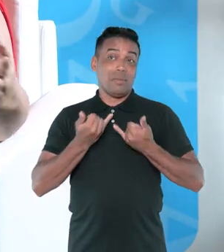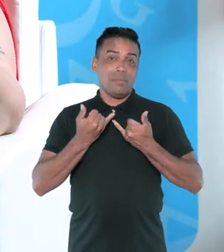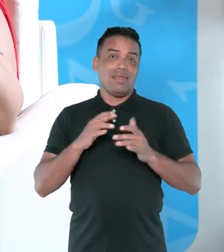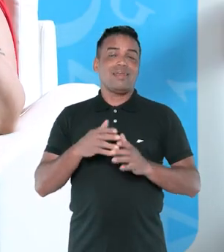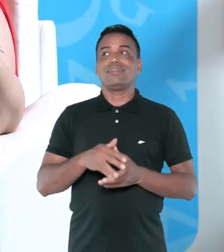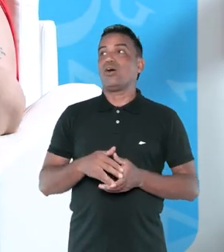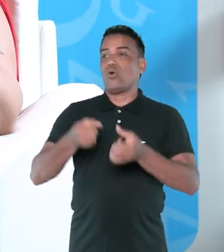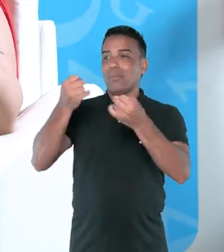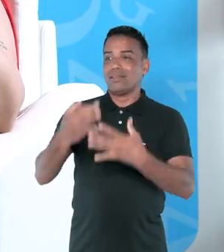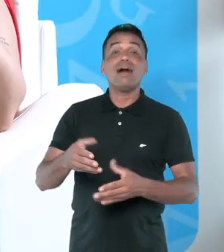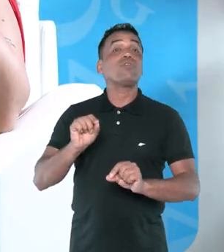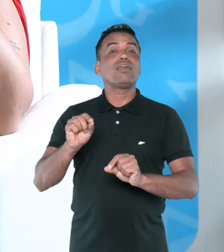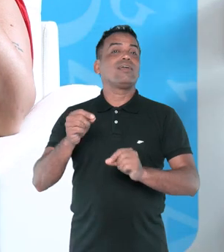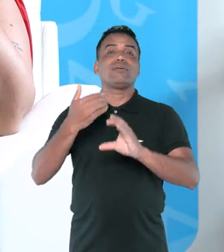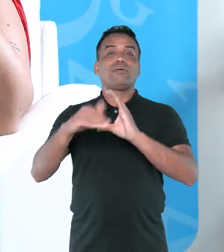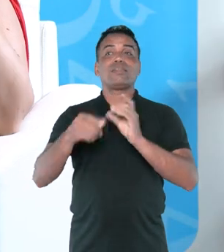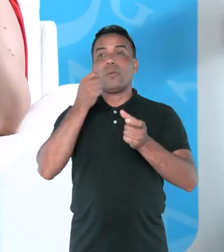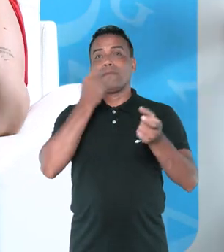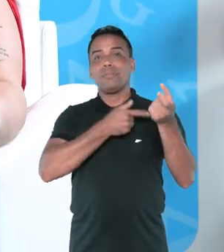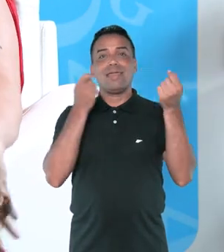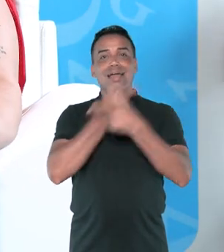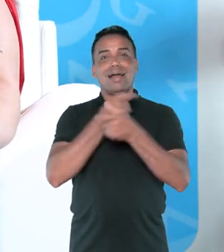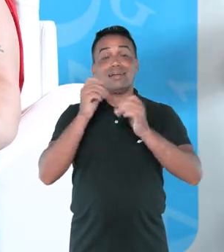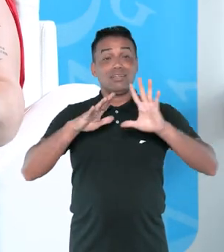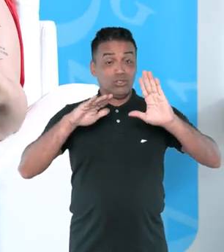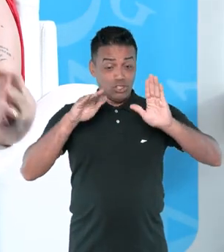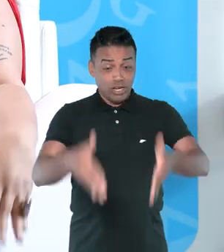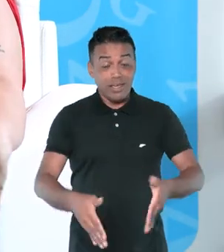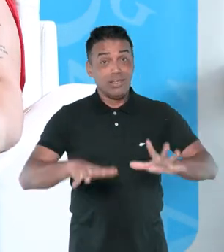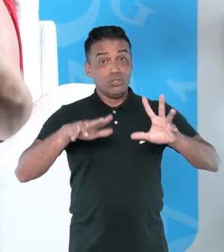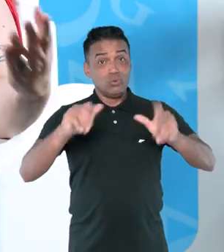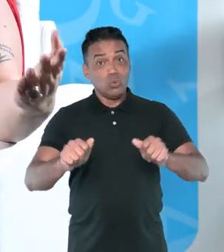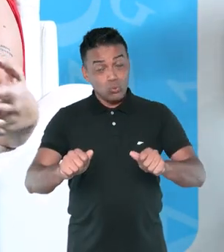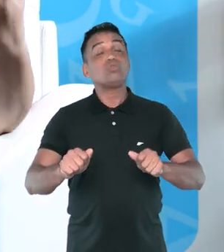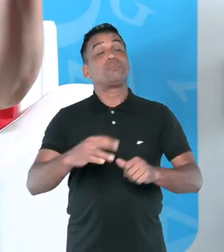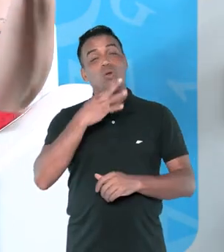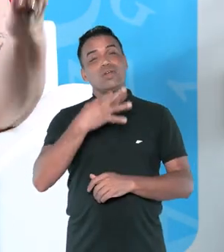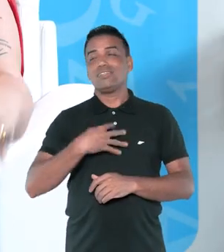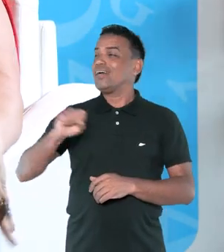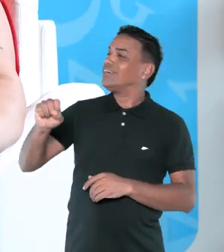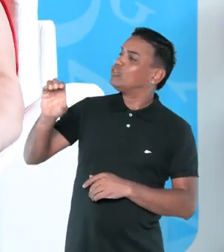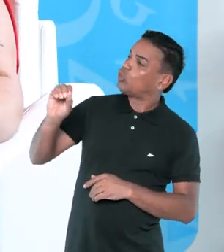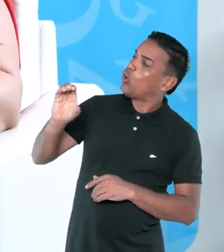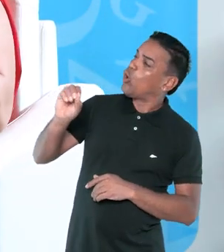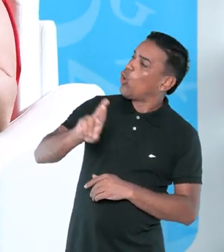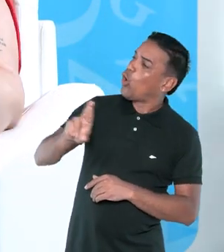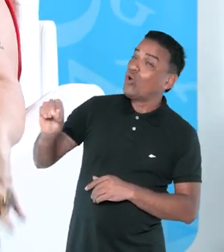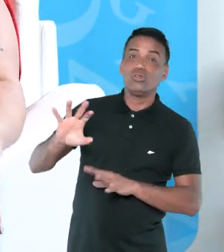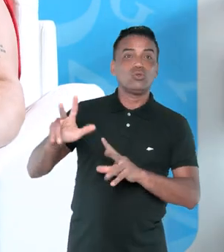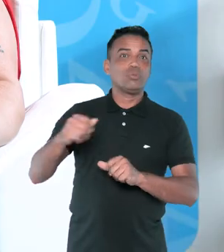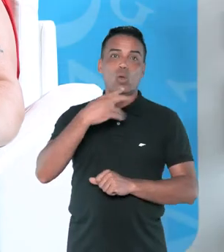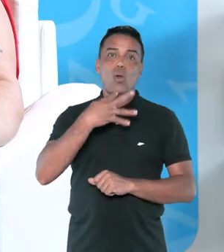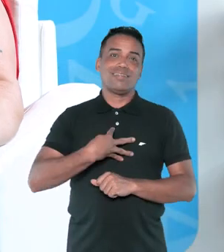tinha falado, virou piada. Quando eu cheguei, todos me conheciam. O médico da escola, o doutor Máximo, Socorro! Todo mundo